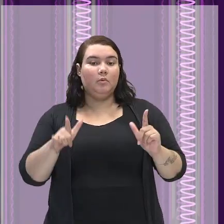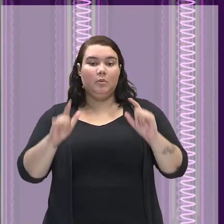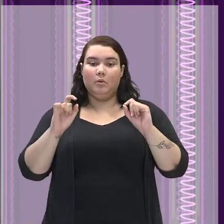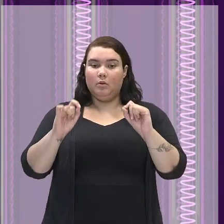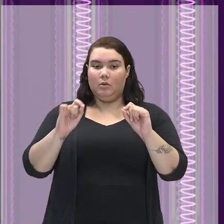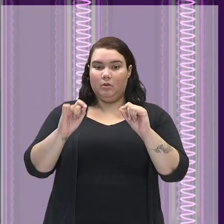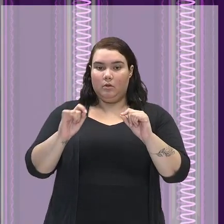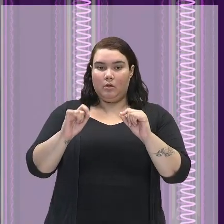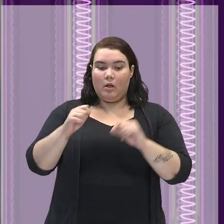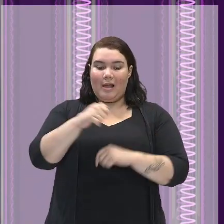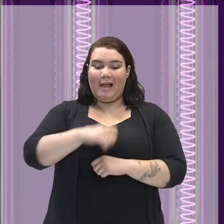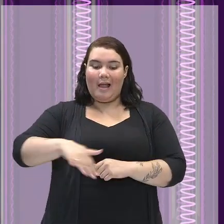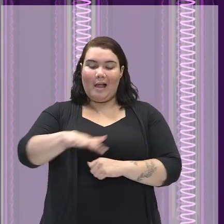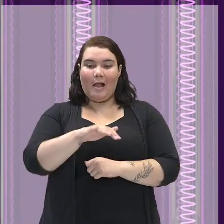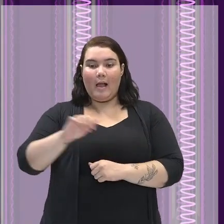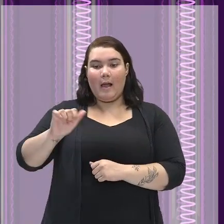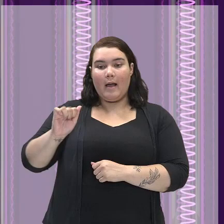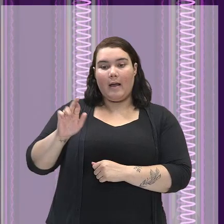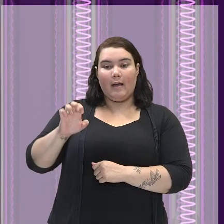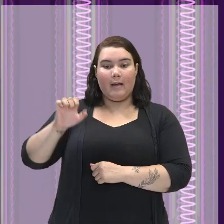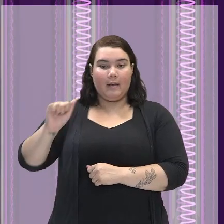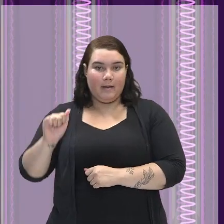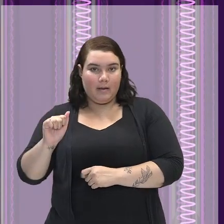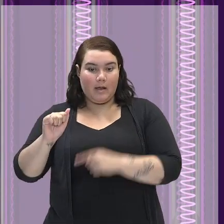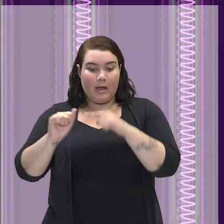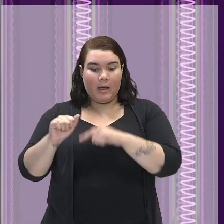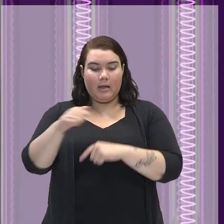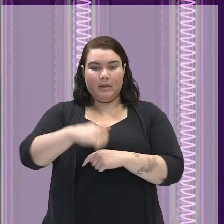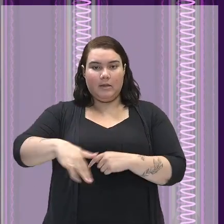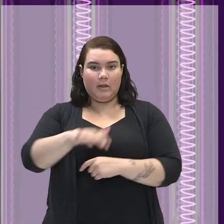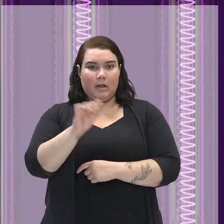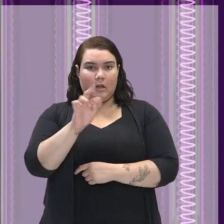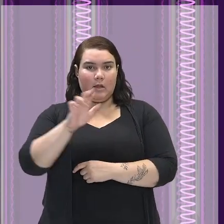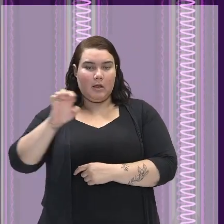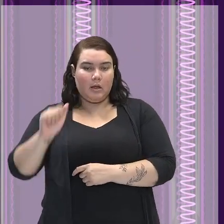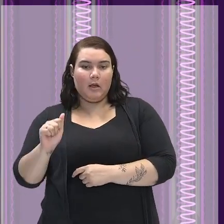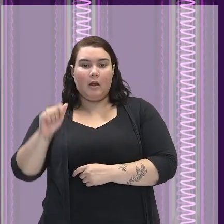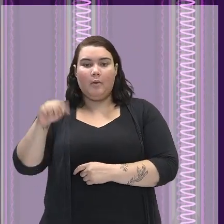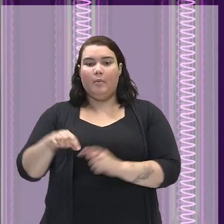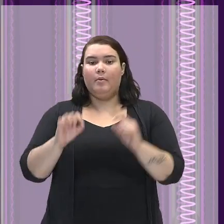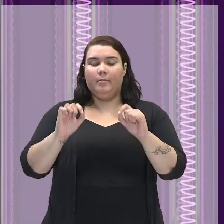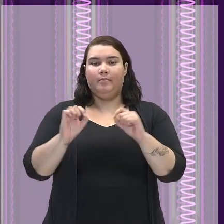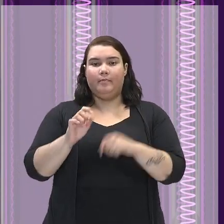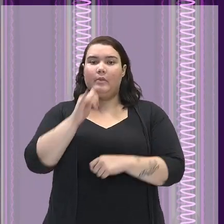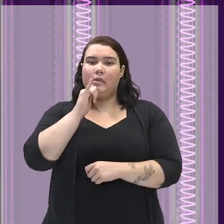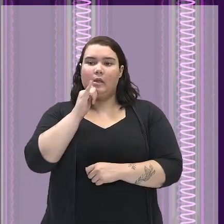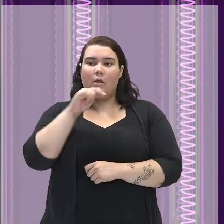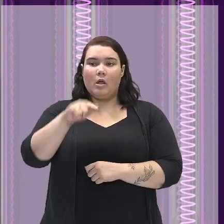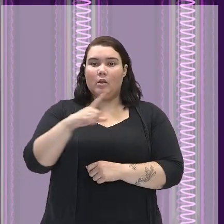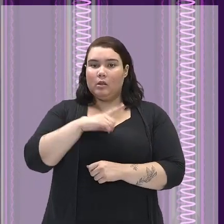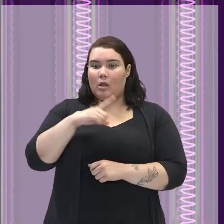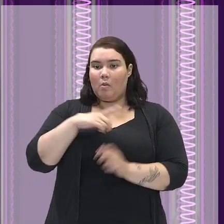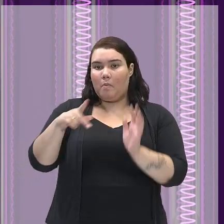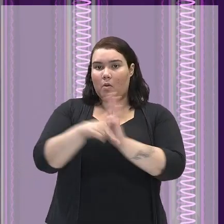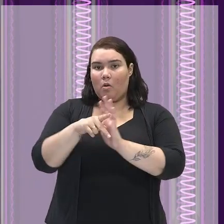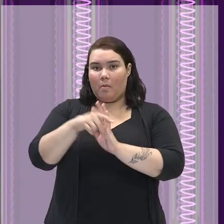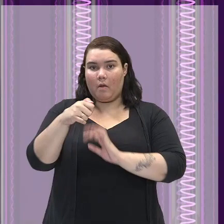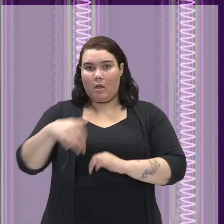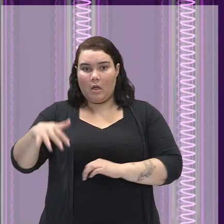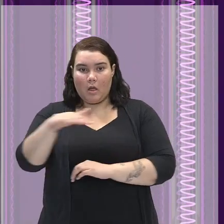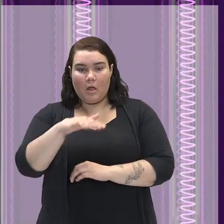Diferentemente de área, pessoal. A área, quando algo ocupa uma área, ele está no